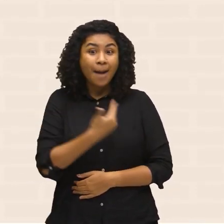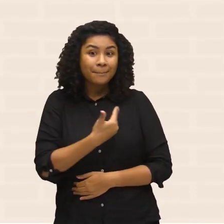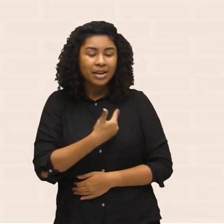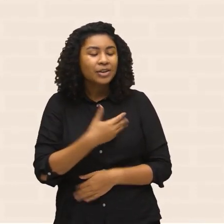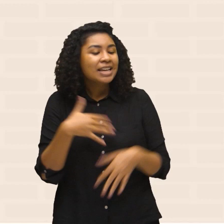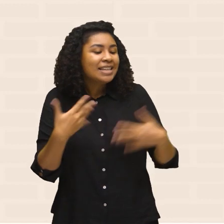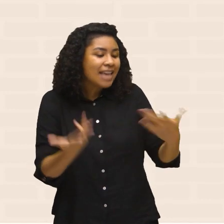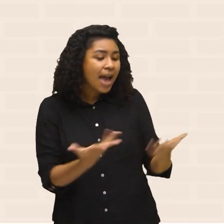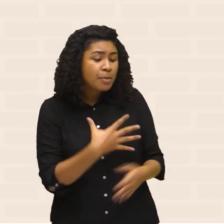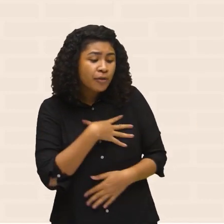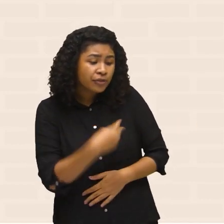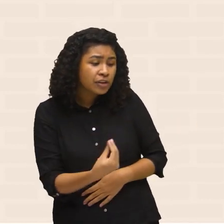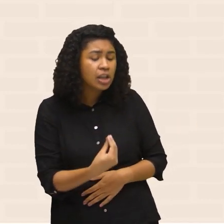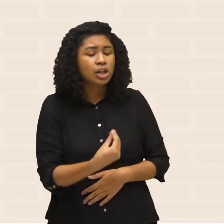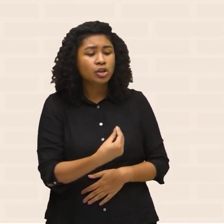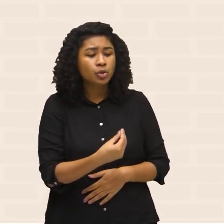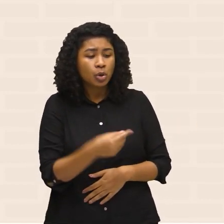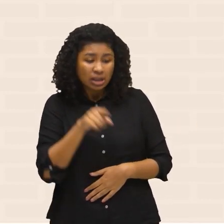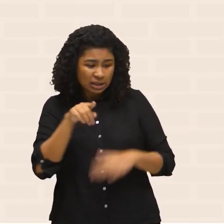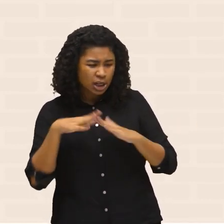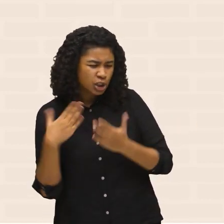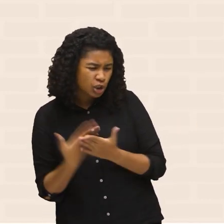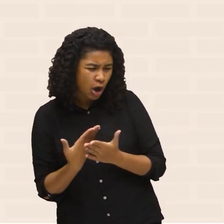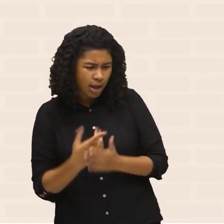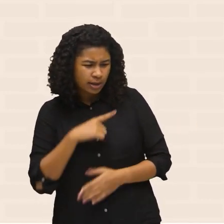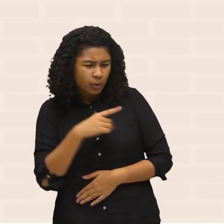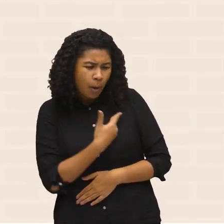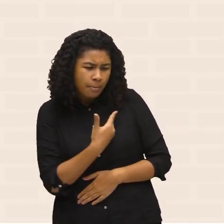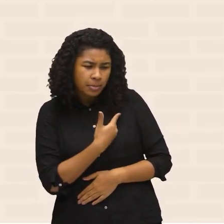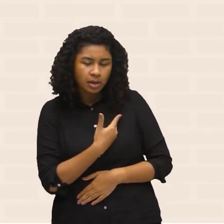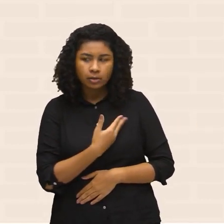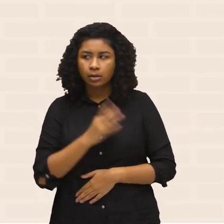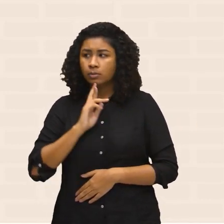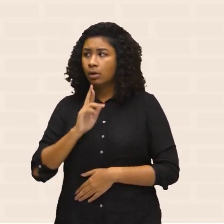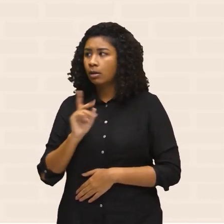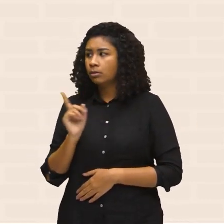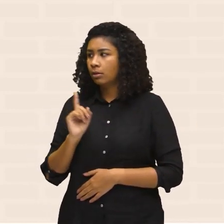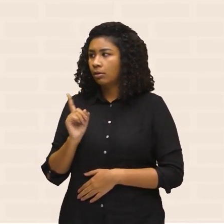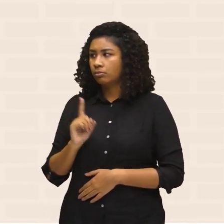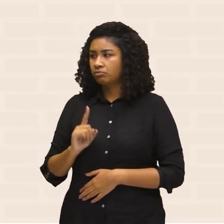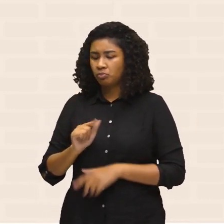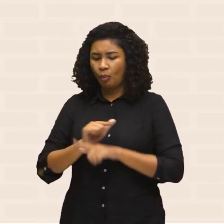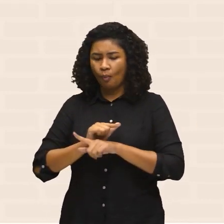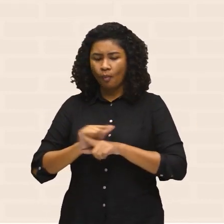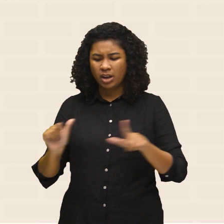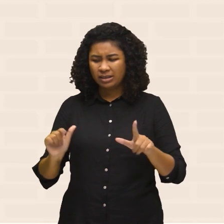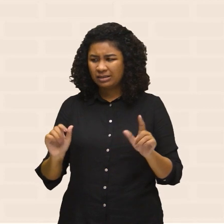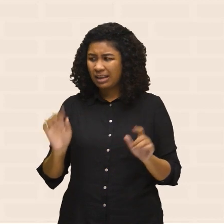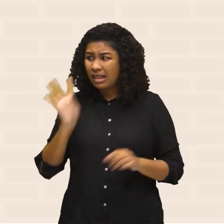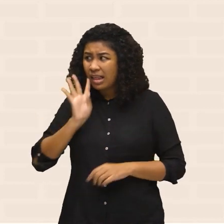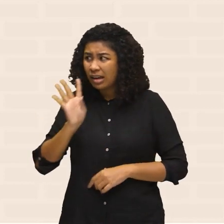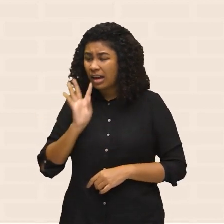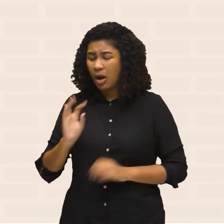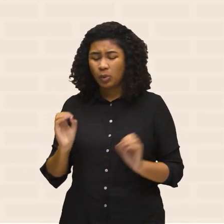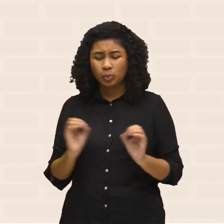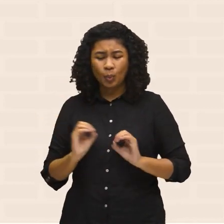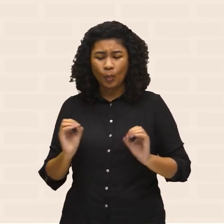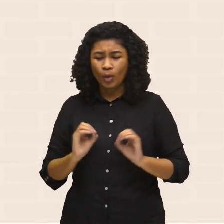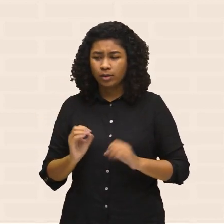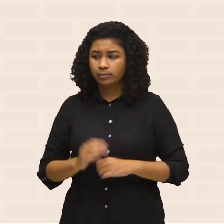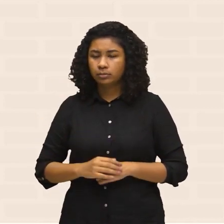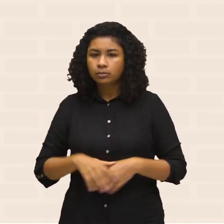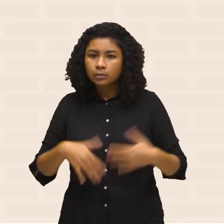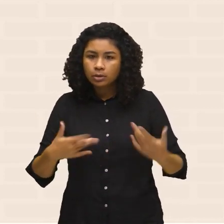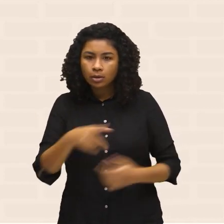que foi na escola? Conheceu algum coleguinha? Aí ele diz, não, ninguém é legal. Então, fiquem espertos,